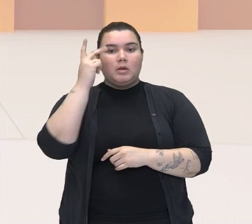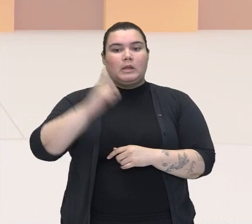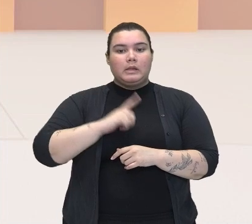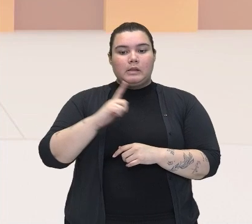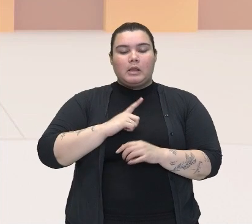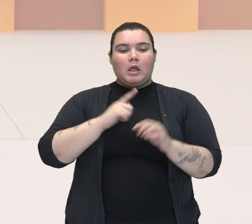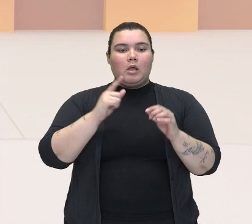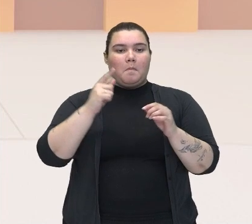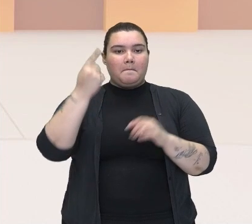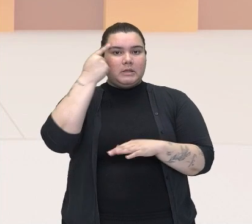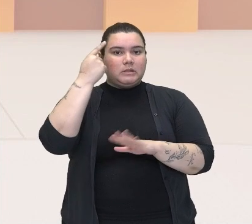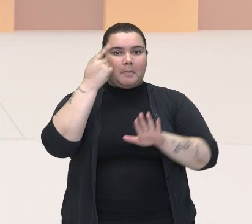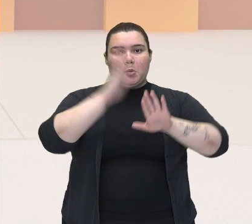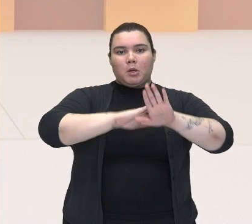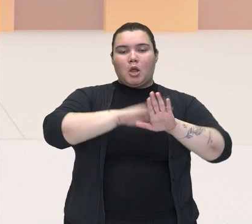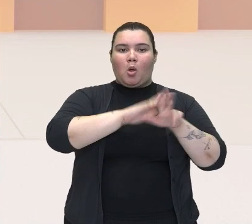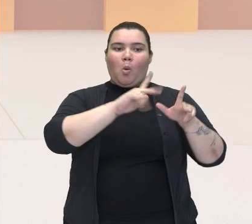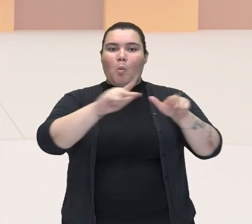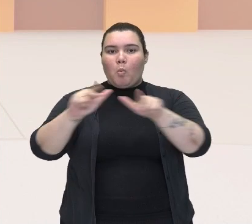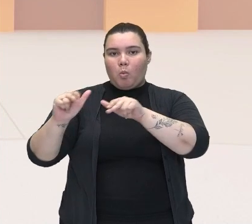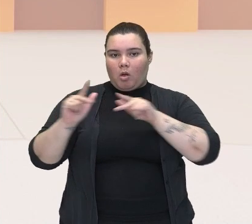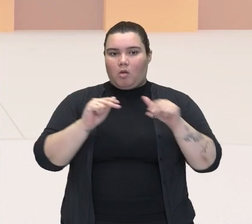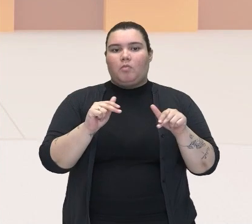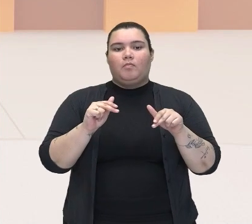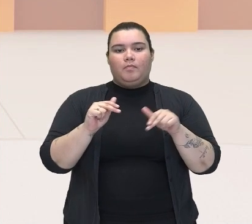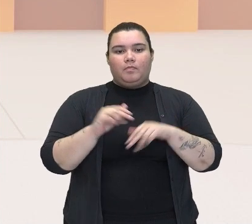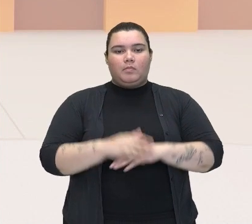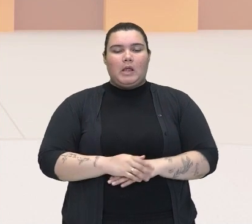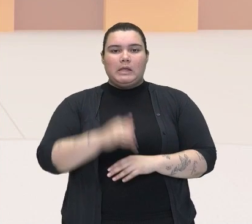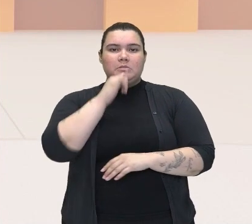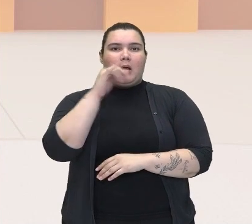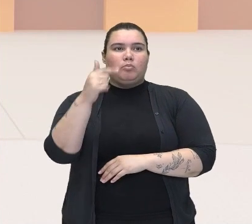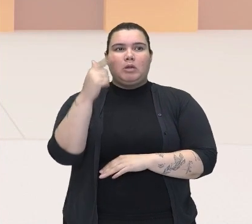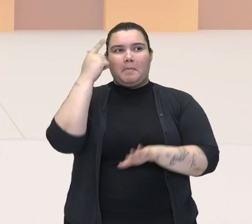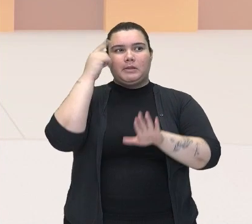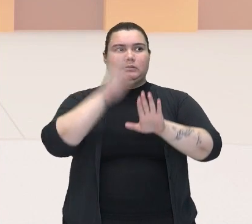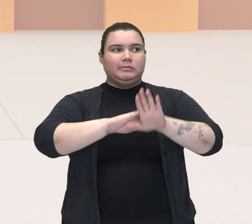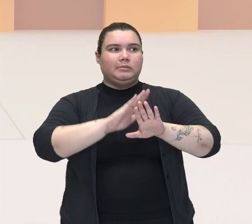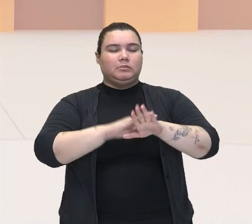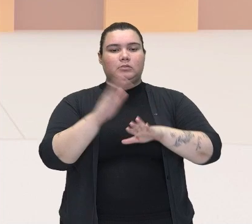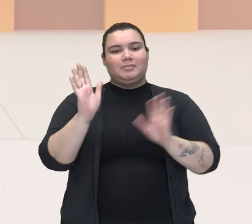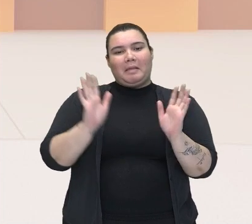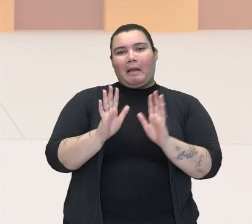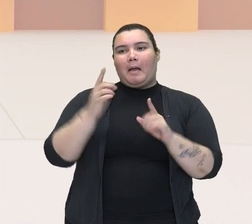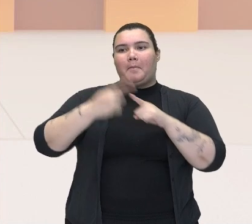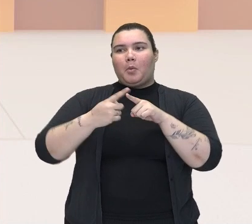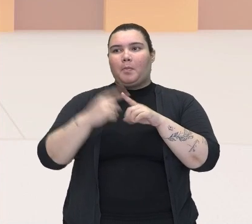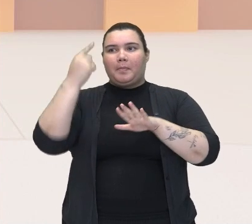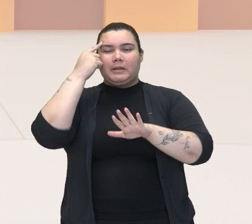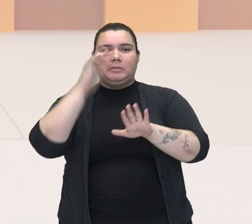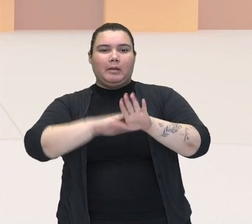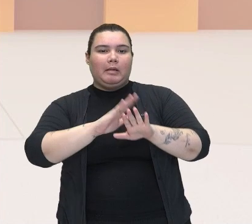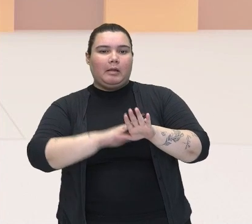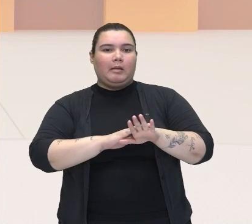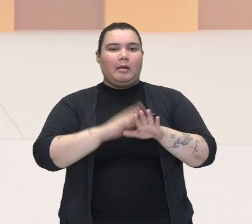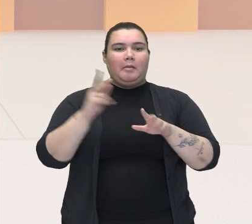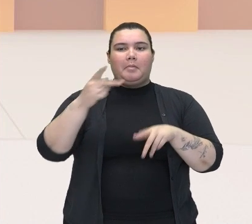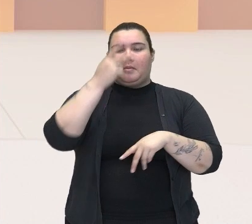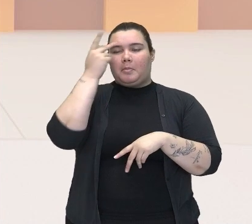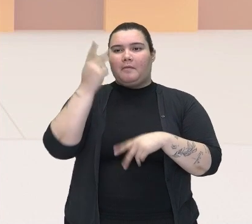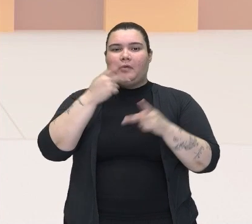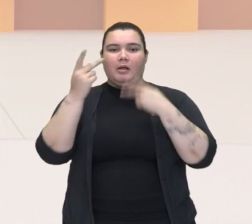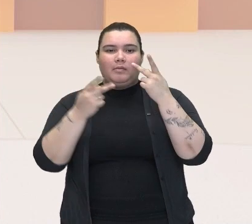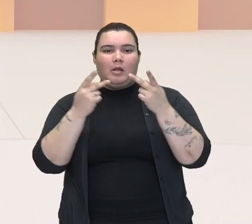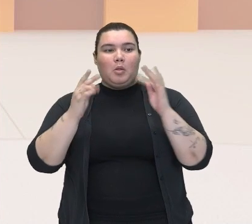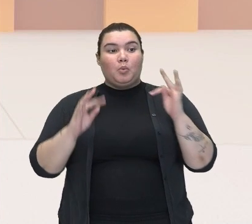afinidades ideológicas. Então, não tem essa de não ter ideologia, né? Muita gente fala, porque é ideologia. Hoje tem muito que fala, todos